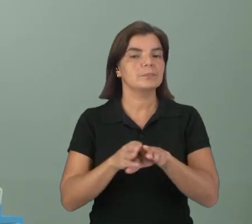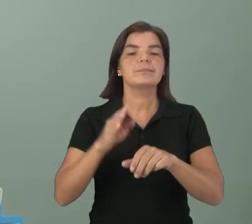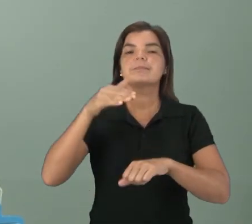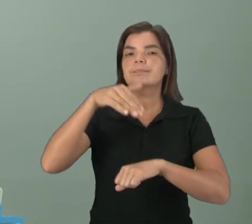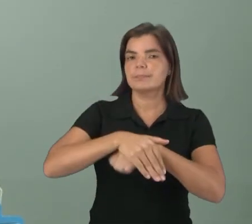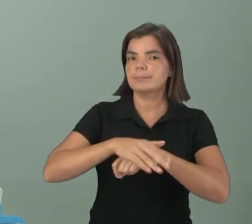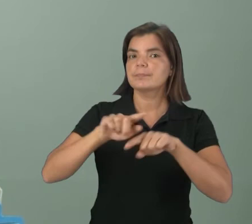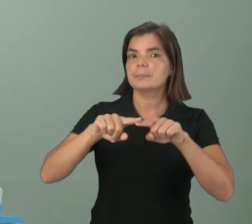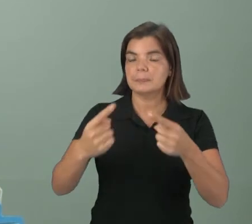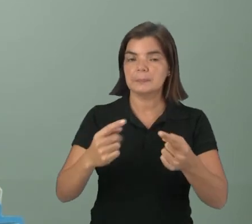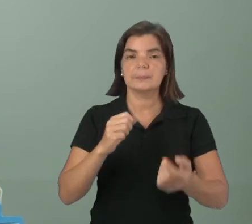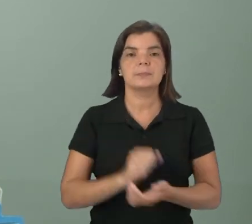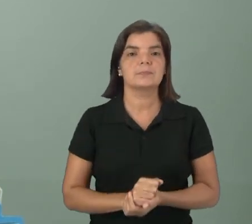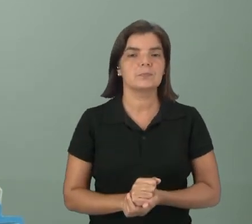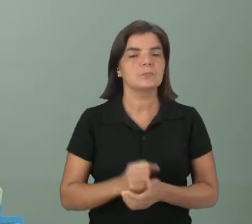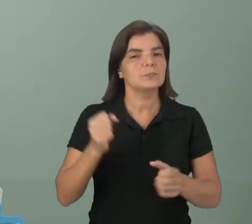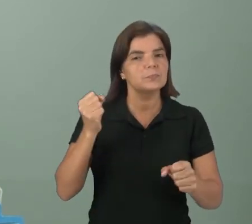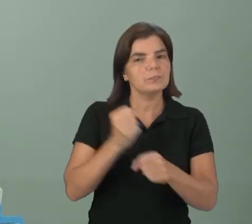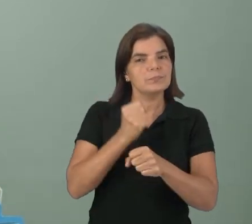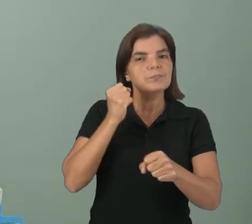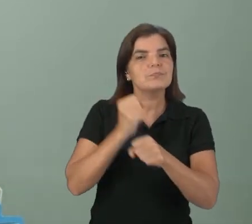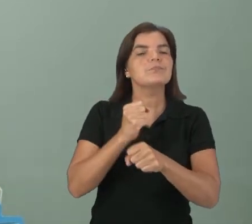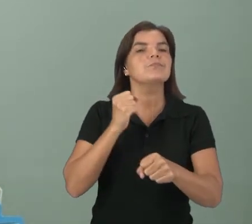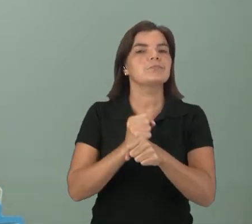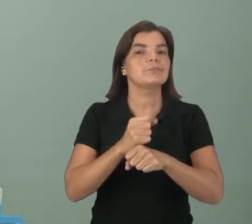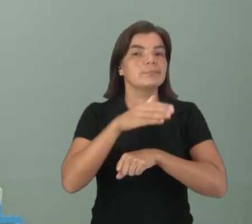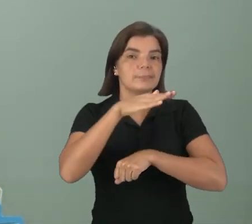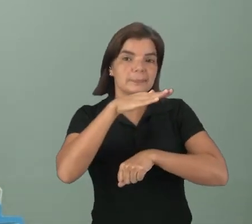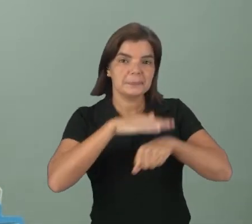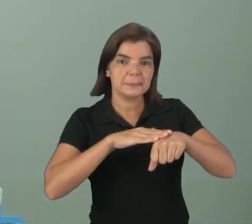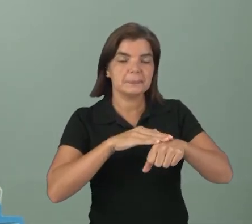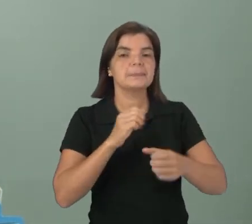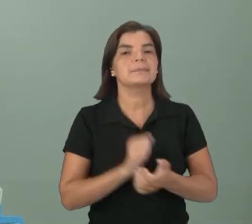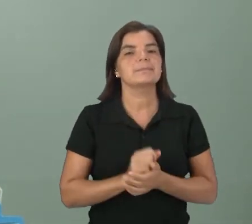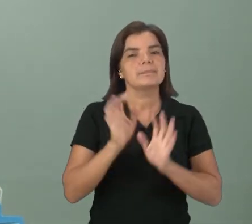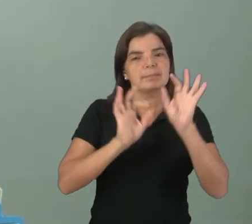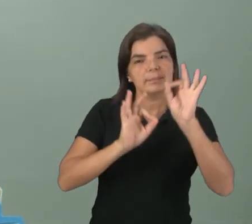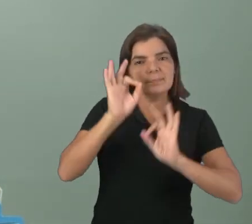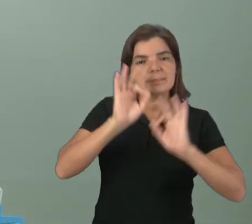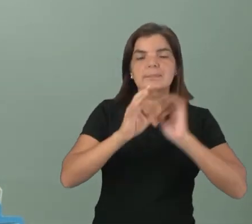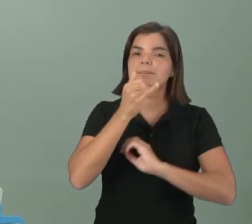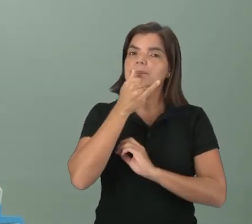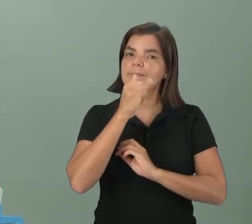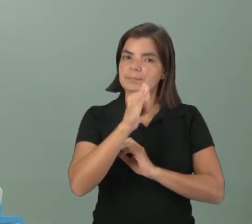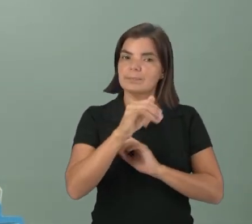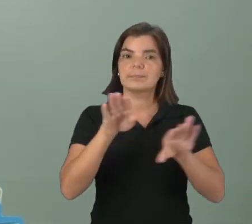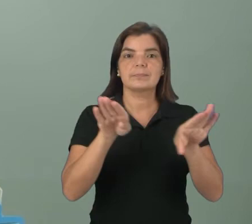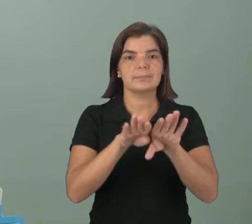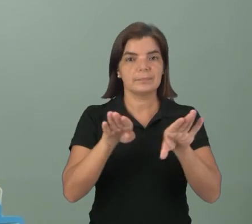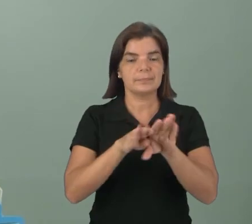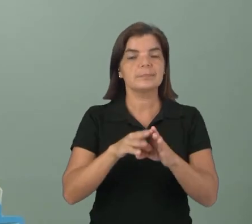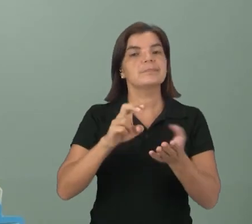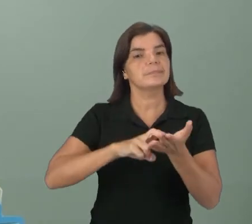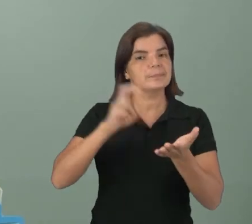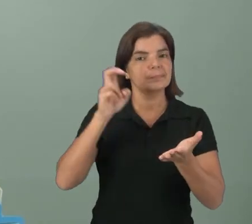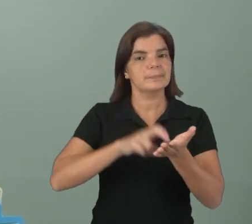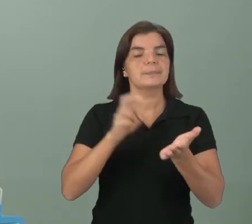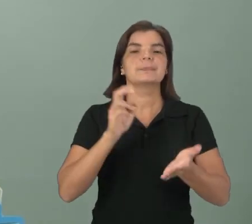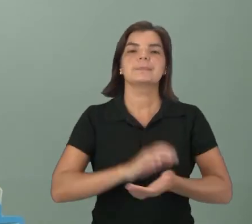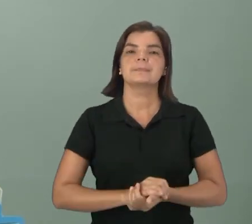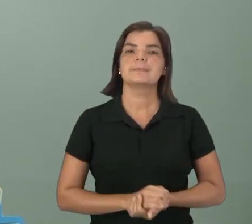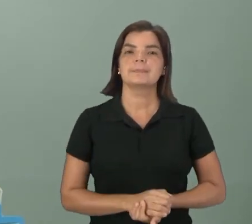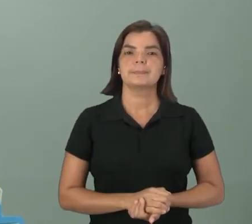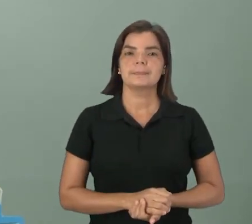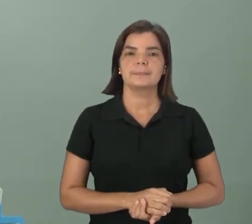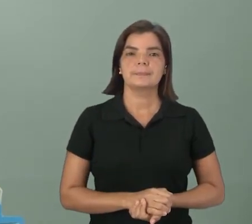também durante a noite mas quando as construções ele é chamado para arrumar energia elétrica principalmente durante o dia